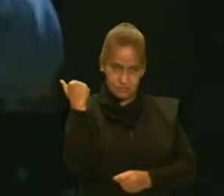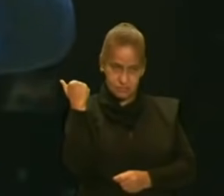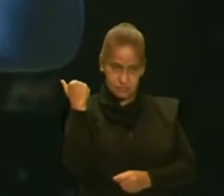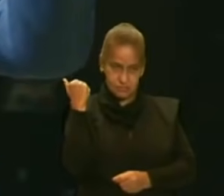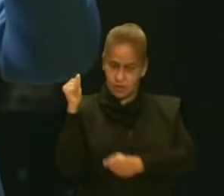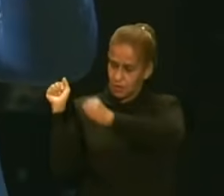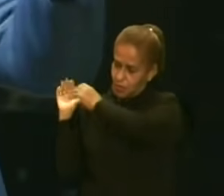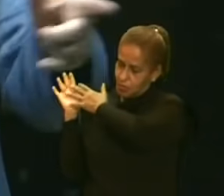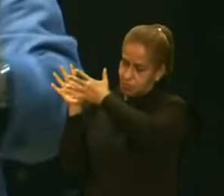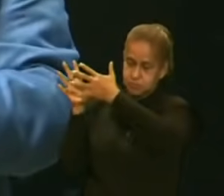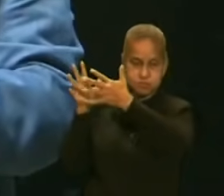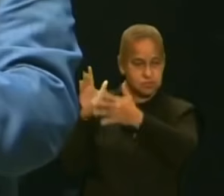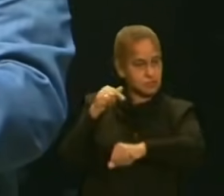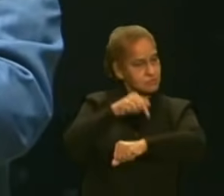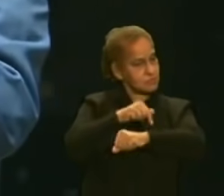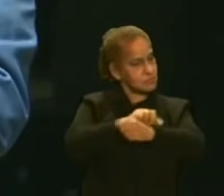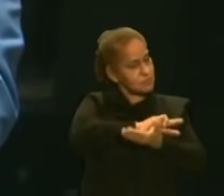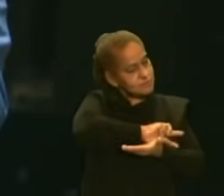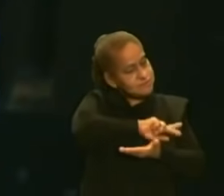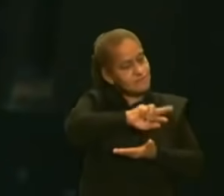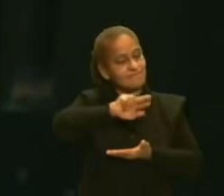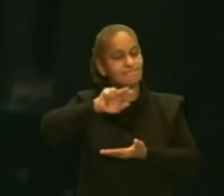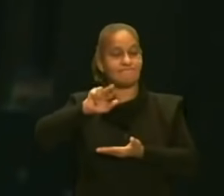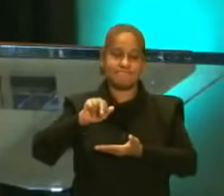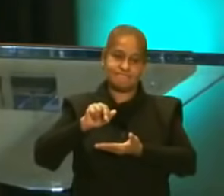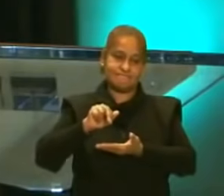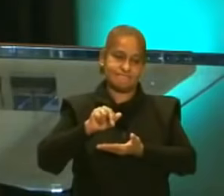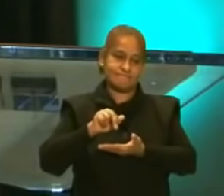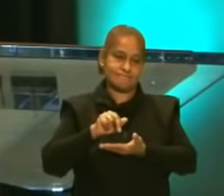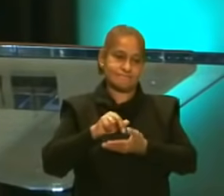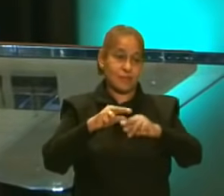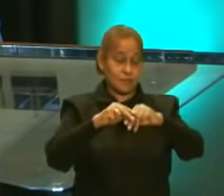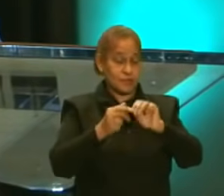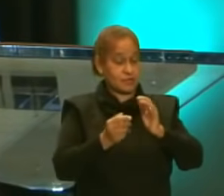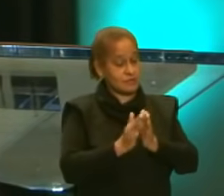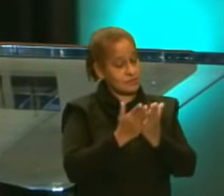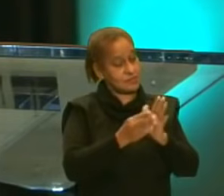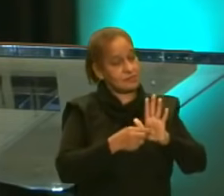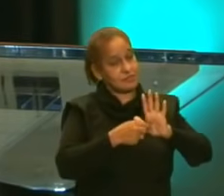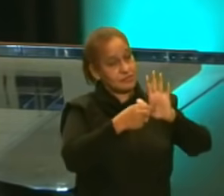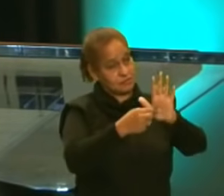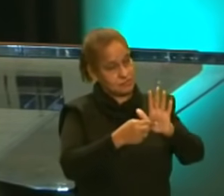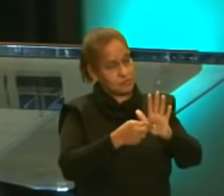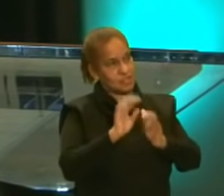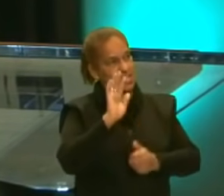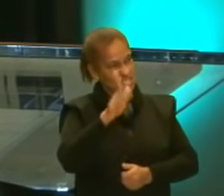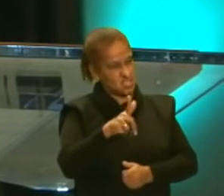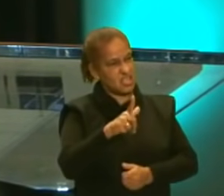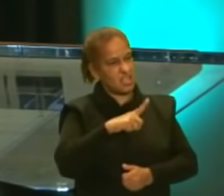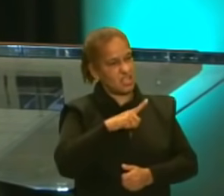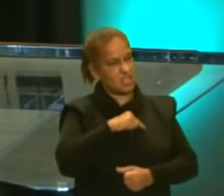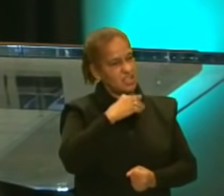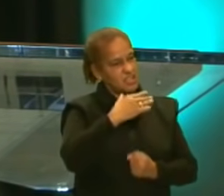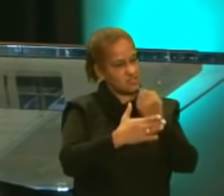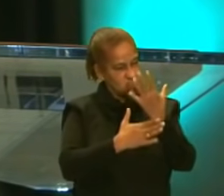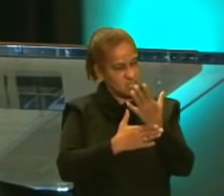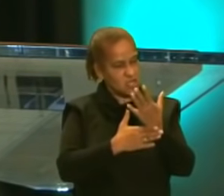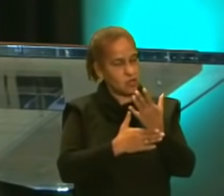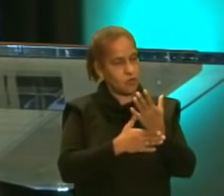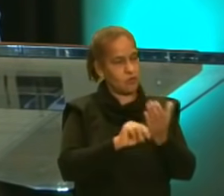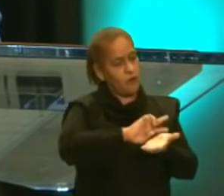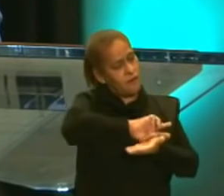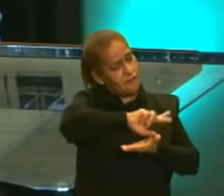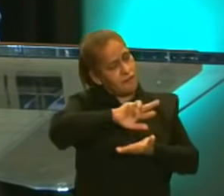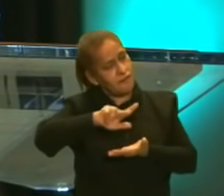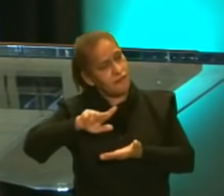em vários ciclos diferentes. E é por isso que a Bíblia diz que já existiram vários anticristos. Mas vai